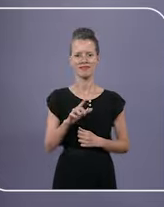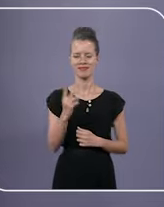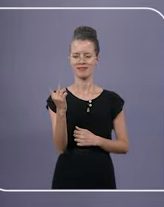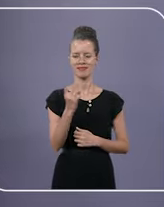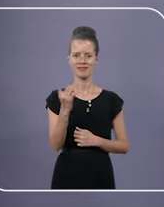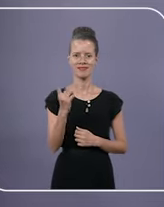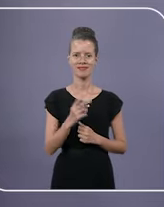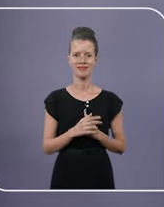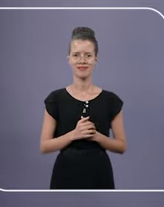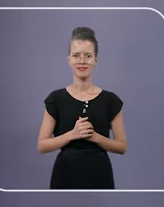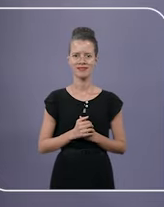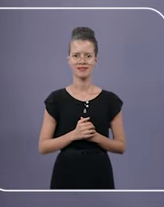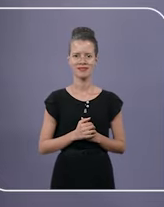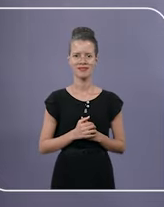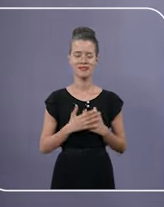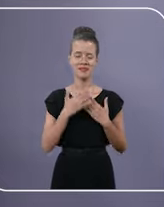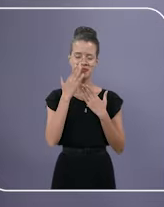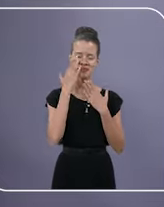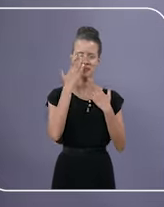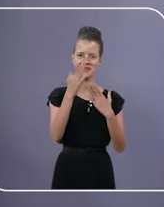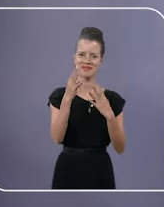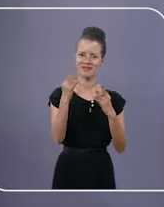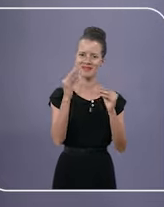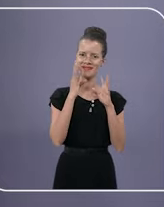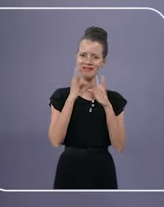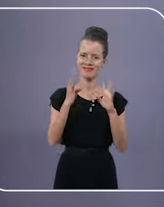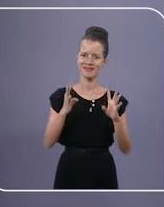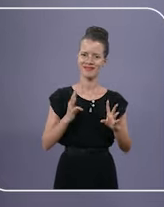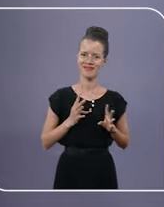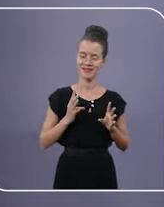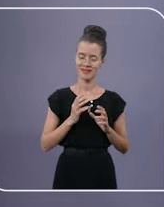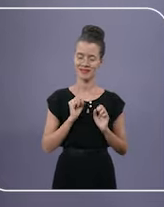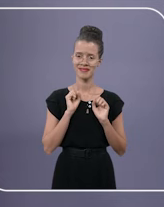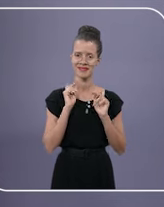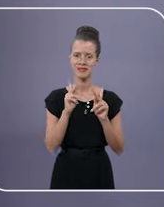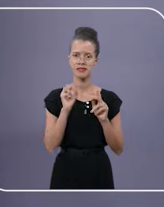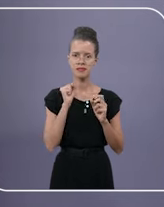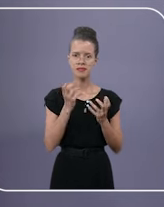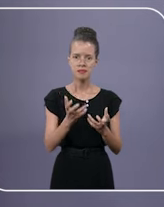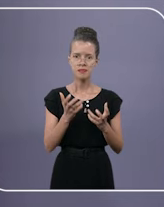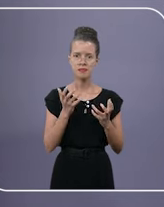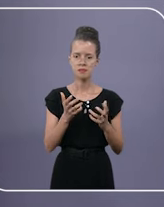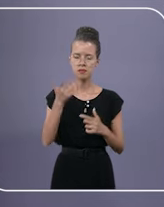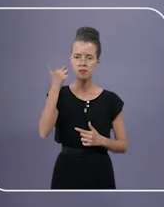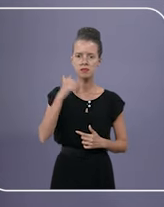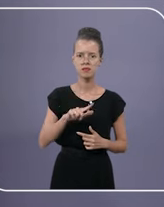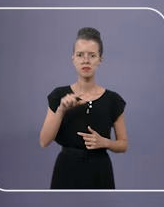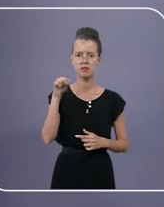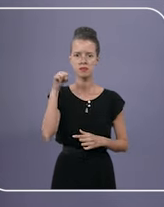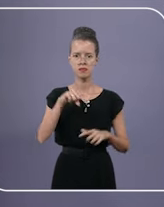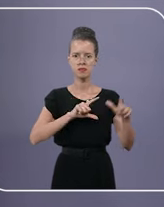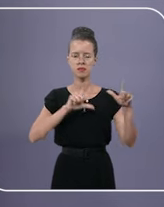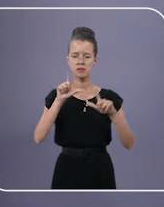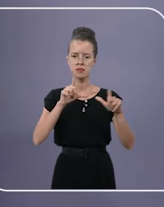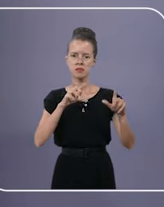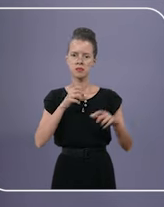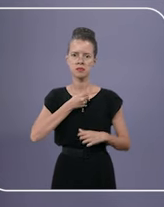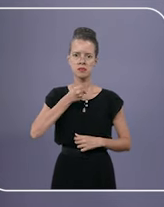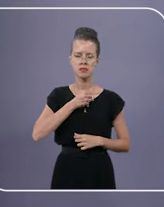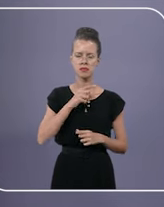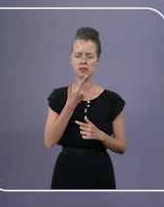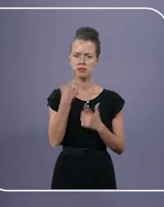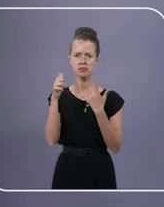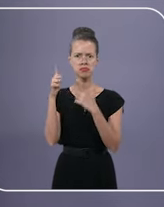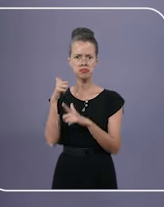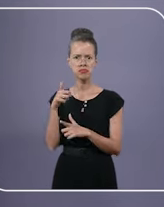obrigada também por sua companhia aí do outro lado. Se você quiser conferir novamente esta e outras entrevistas do Entender Direito, acompanhe a programação